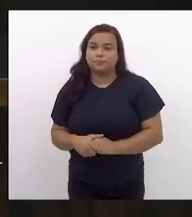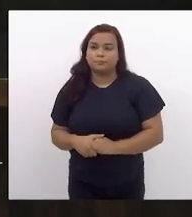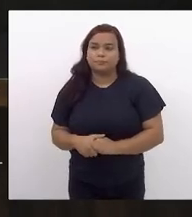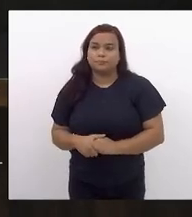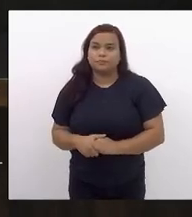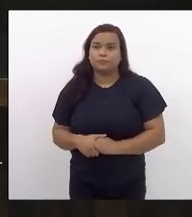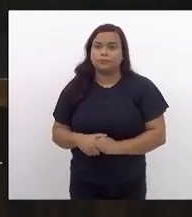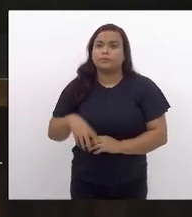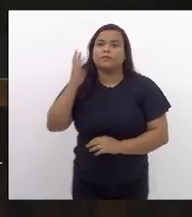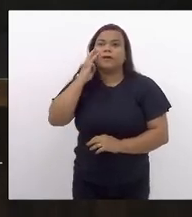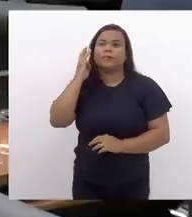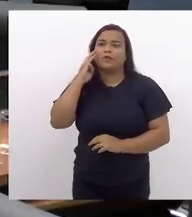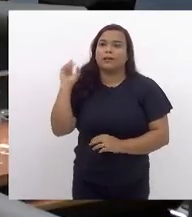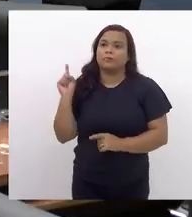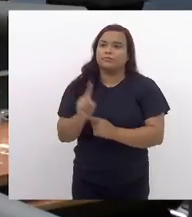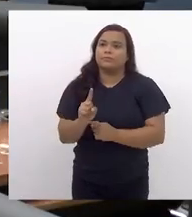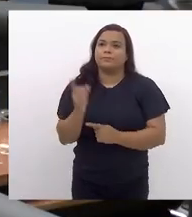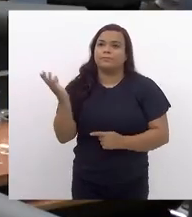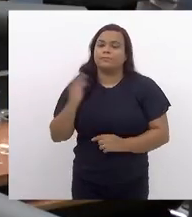Deputado Valdé Carneiro.